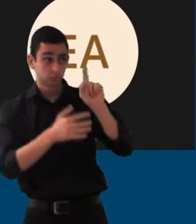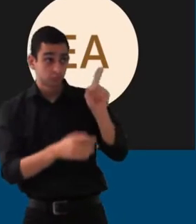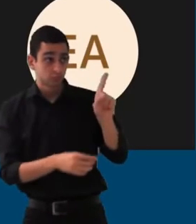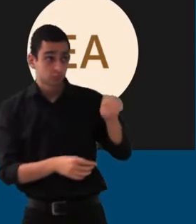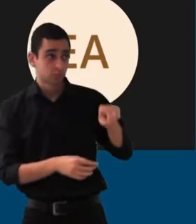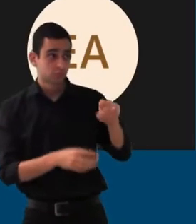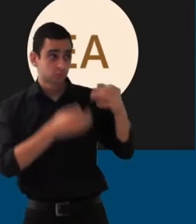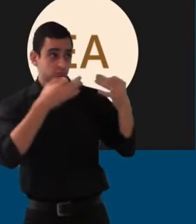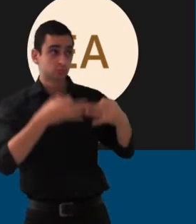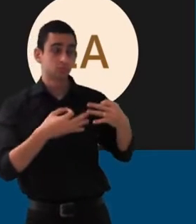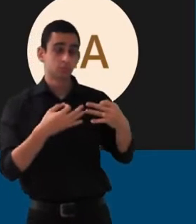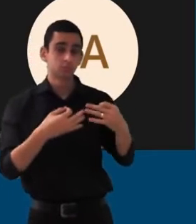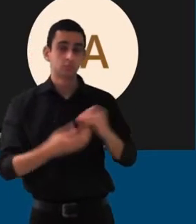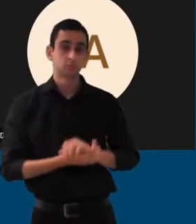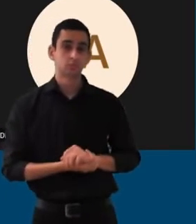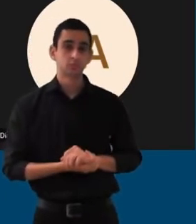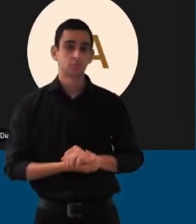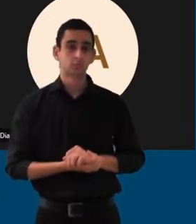exigência, é isso?